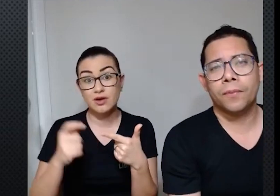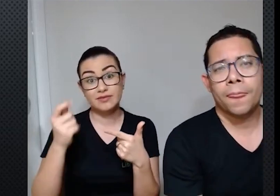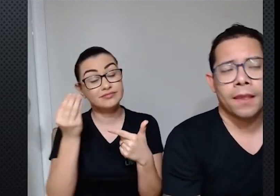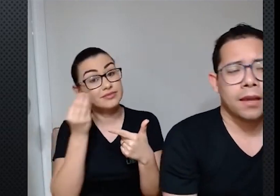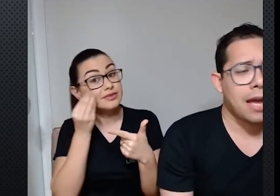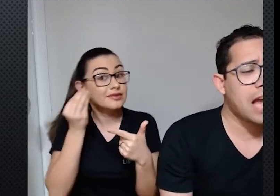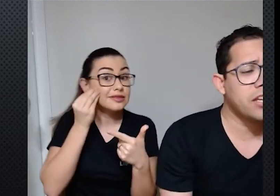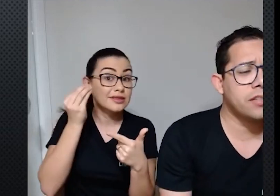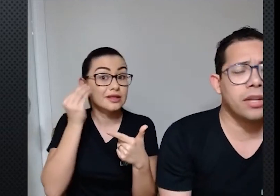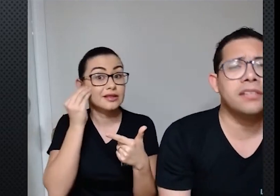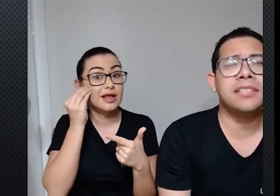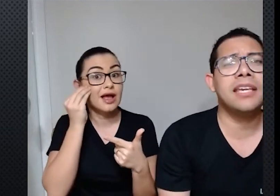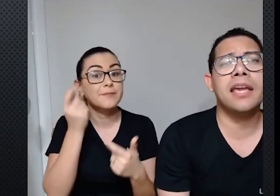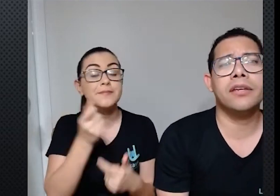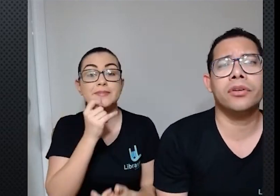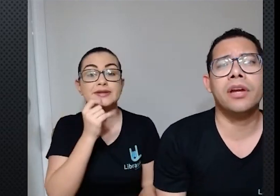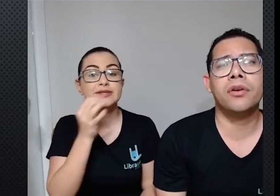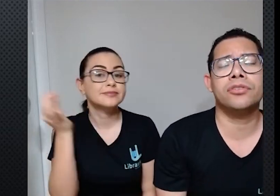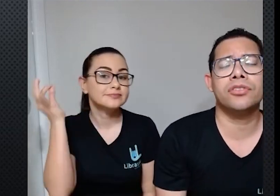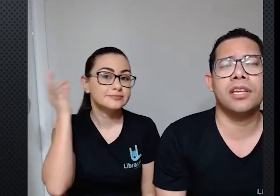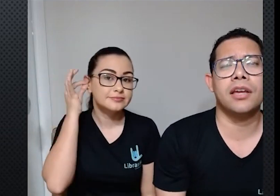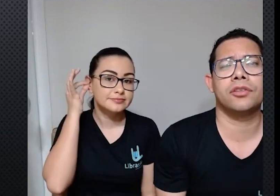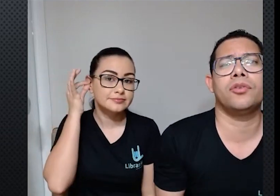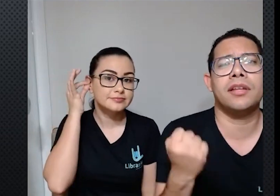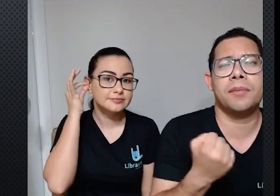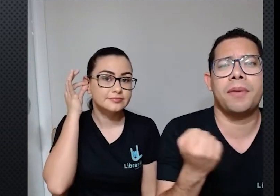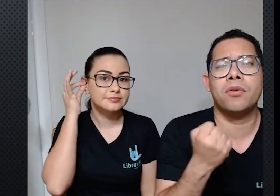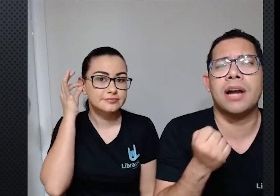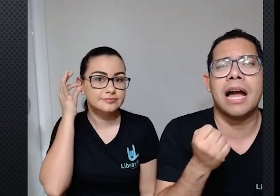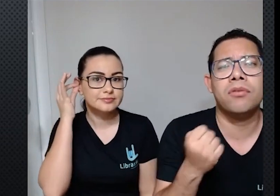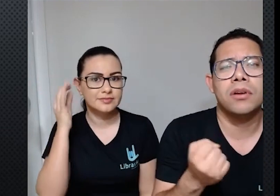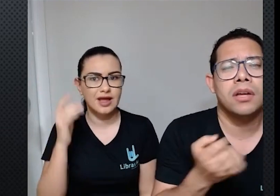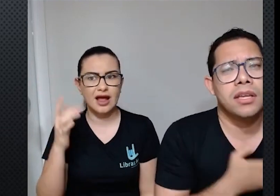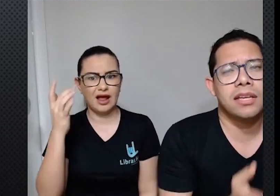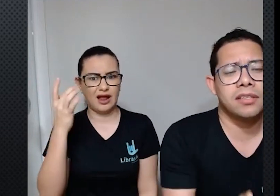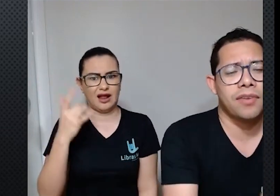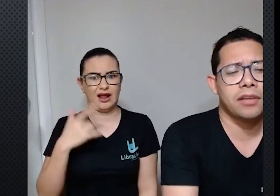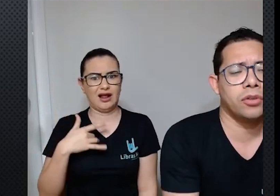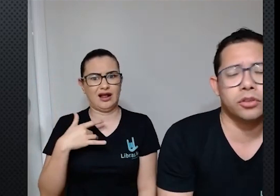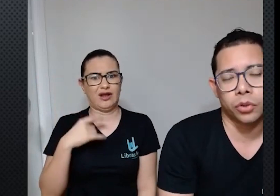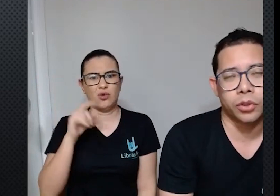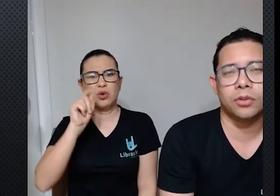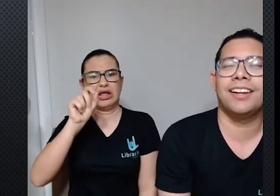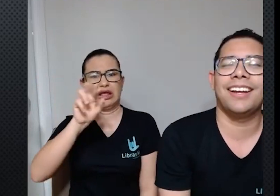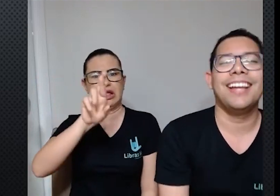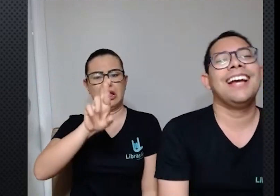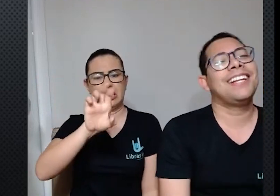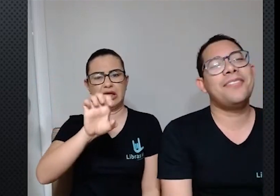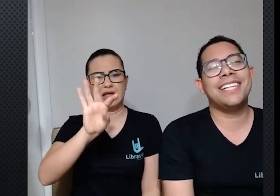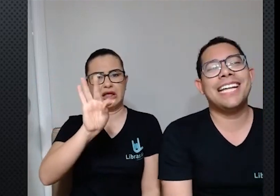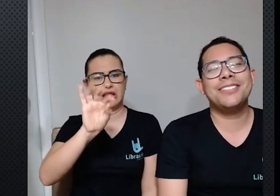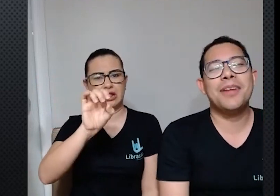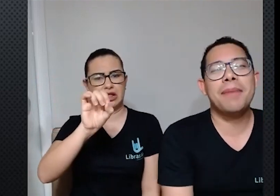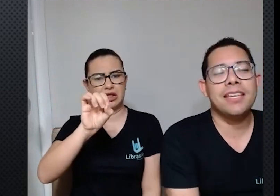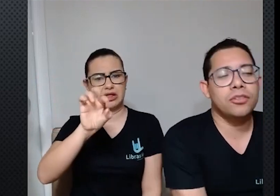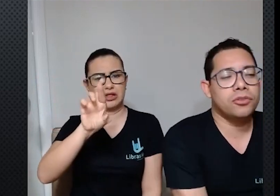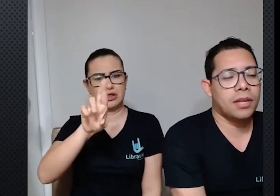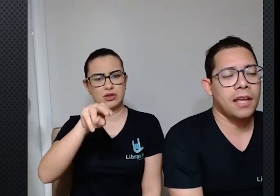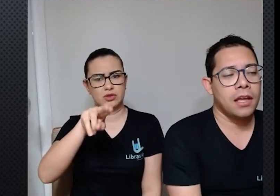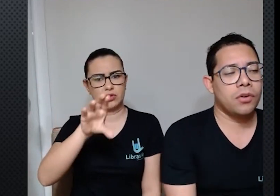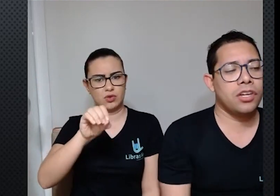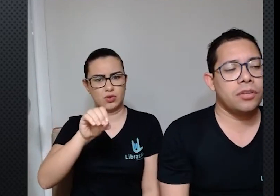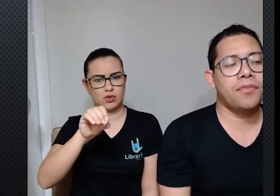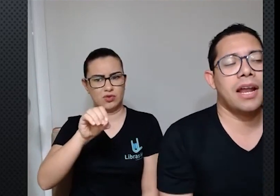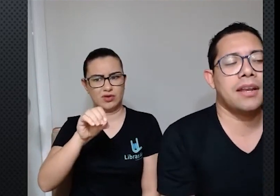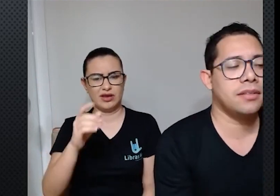retorno. Ah, Gesiel, eu nem sei o que é isso. A única coisa que eu sei que é retorno é você pega o carro e aí você faz o retorno. Na verdade, não é bem isso,